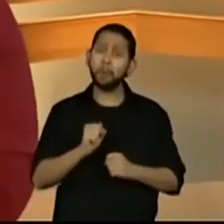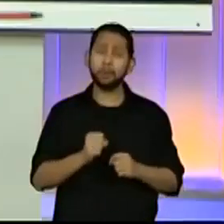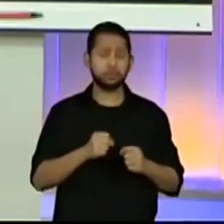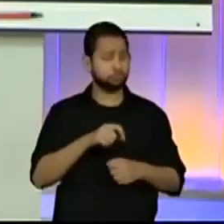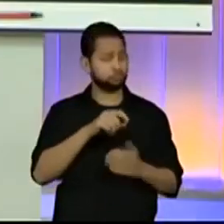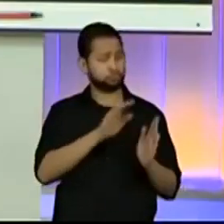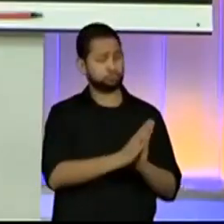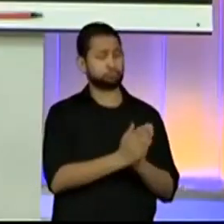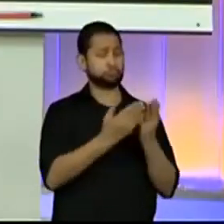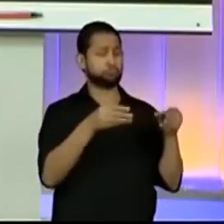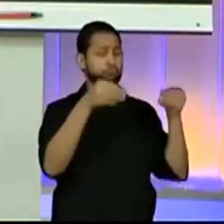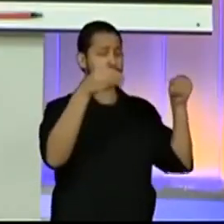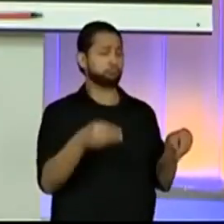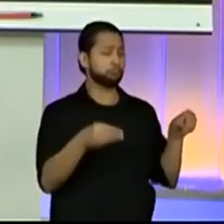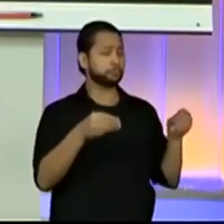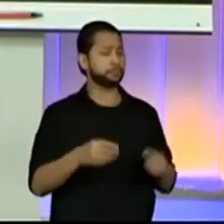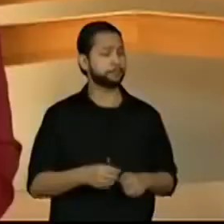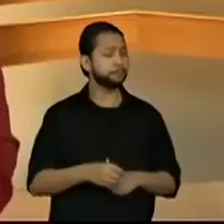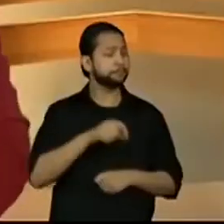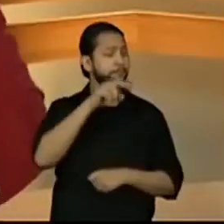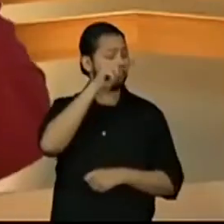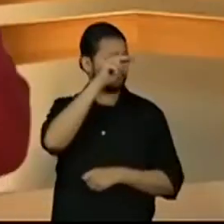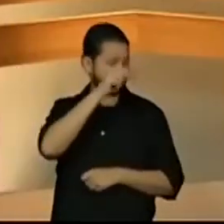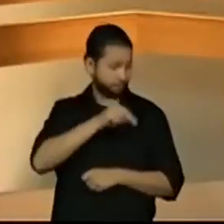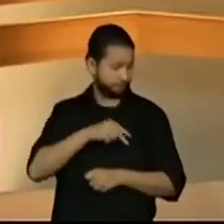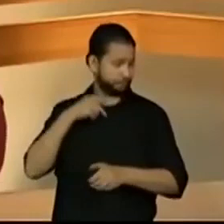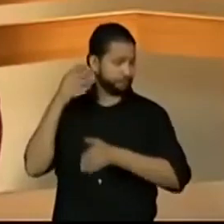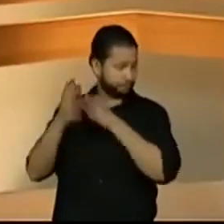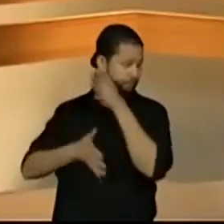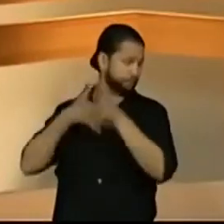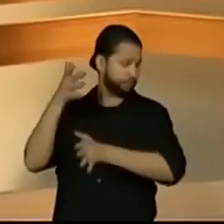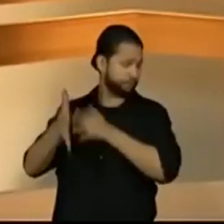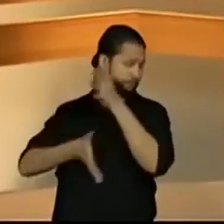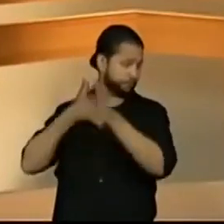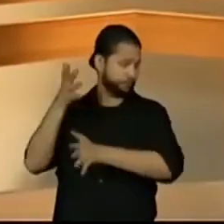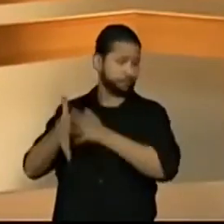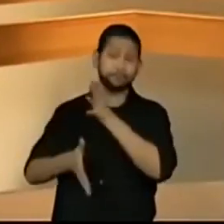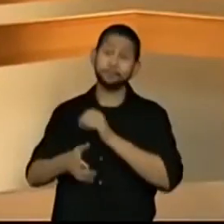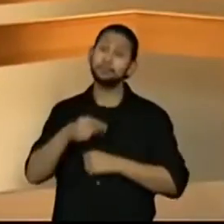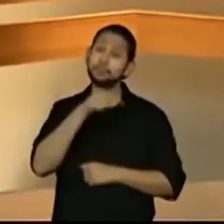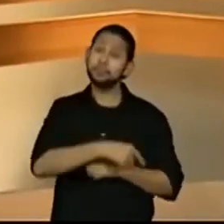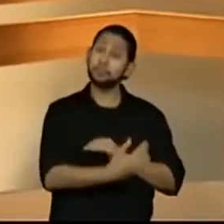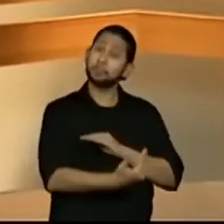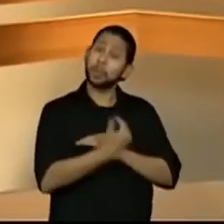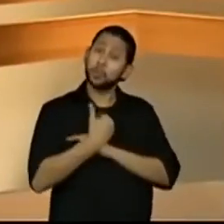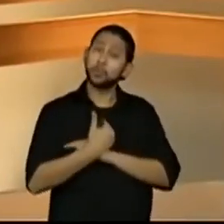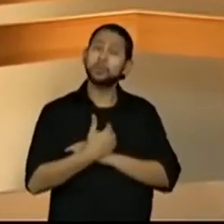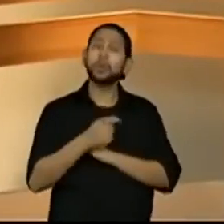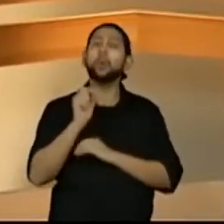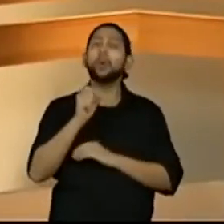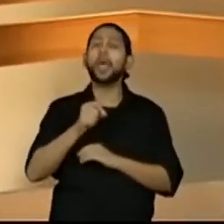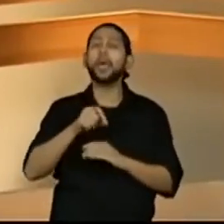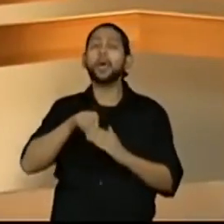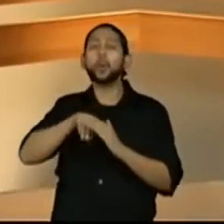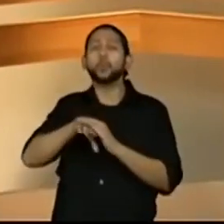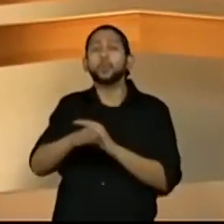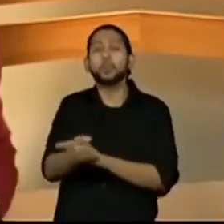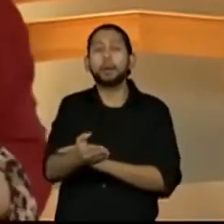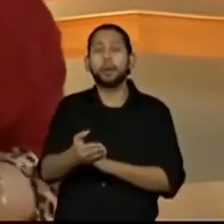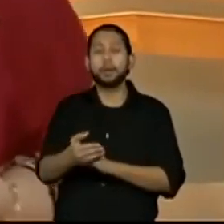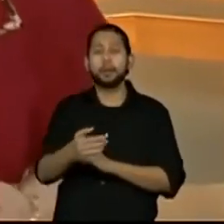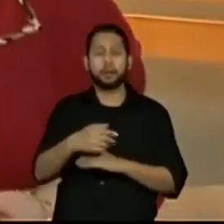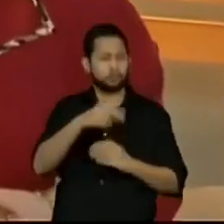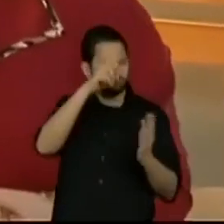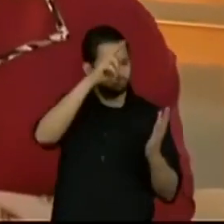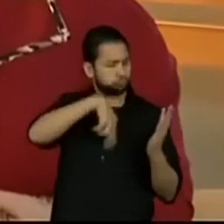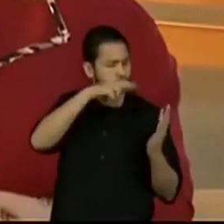alta, ela promove, ajuda e muito a fluência leitora, a velocidade com